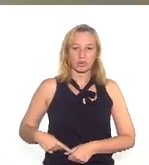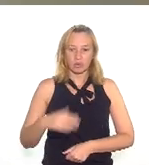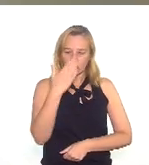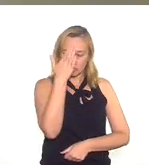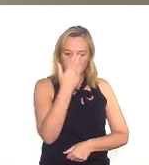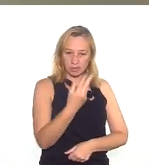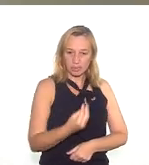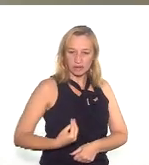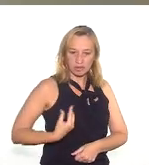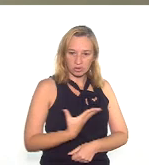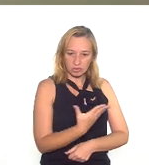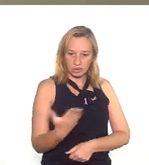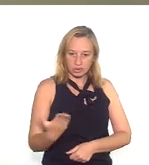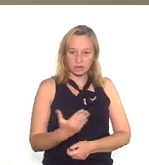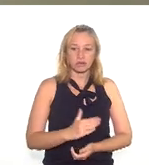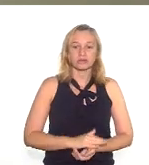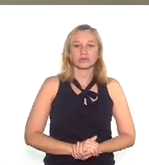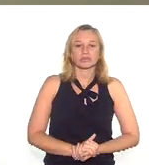pela presença.